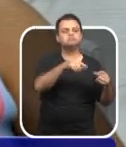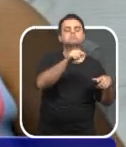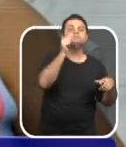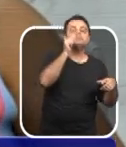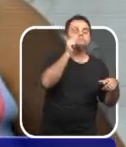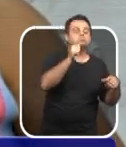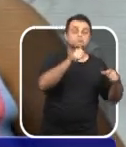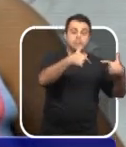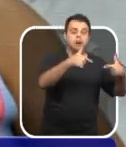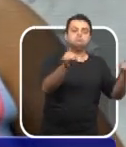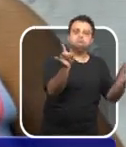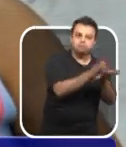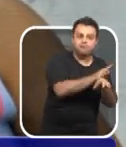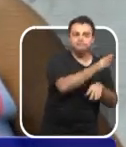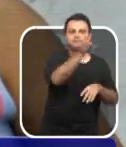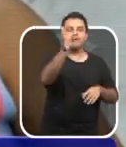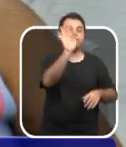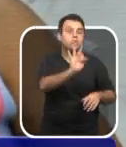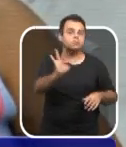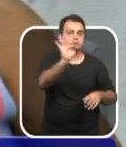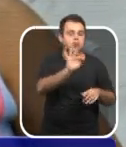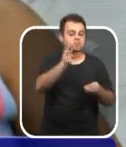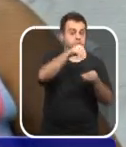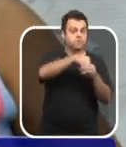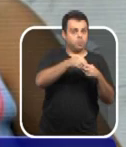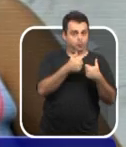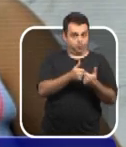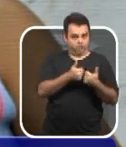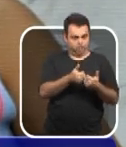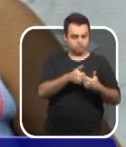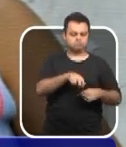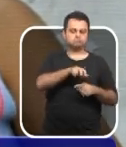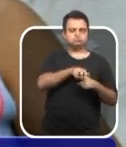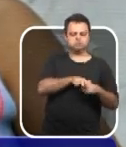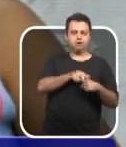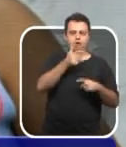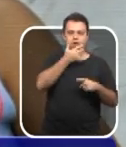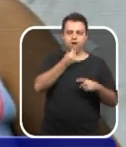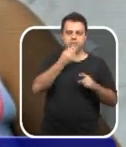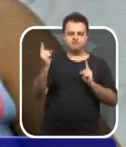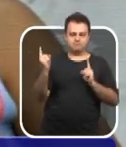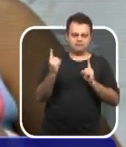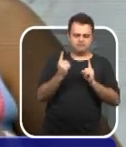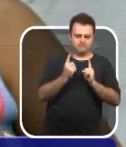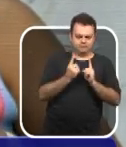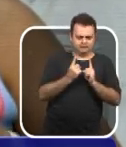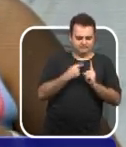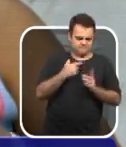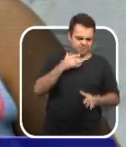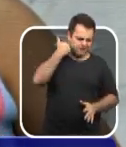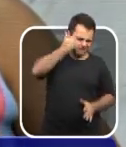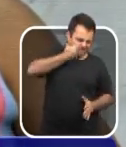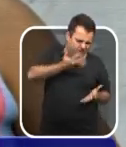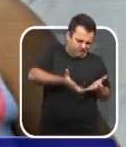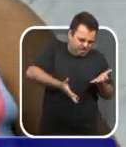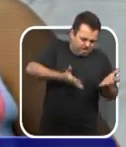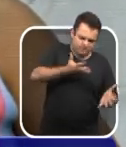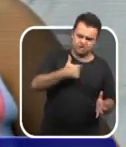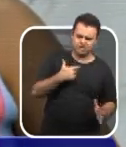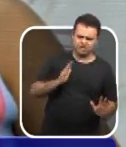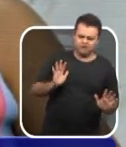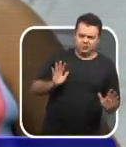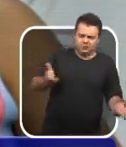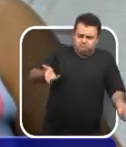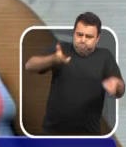para a escola, faculdade, ela disse, olha, vereadora, eu já passei isso, fiquei traumatizada, fiquei sem pegar o transporte público por